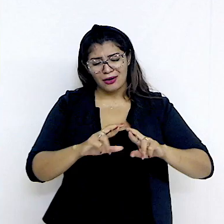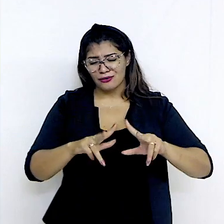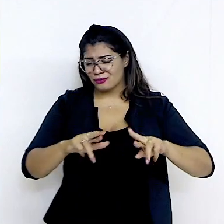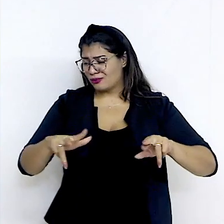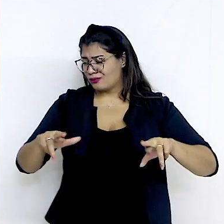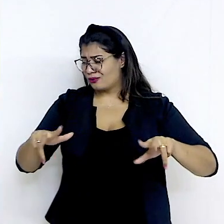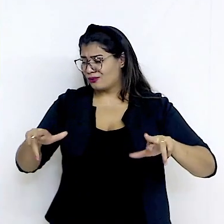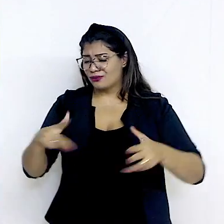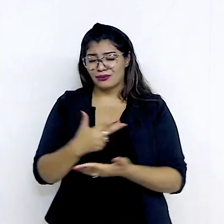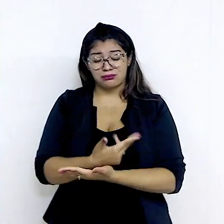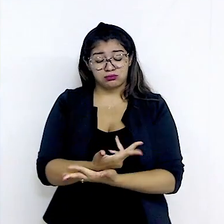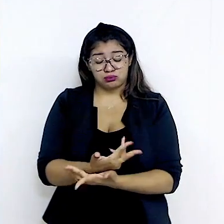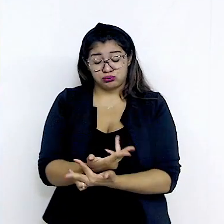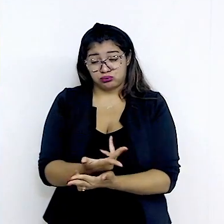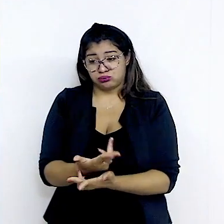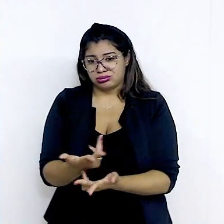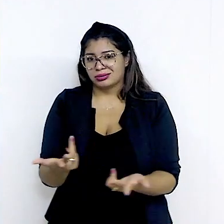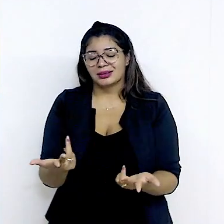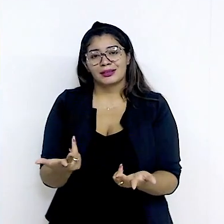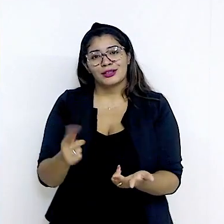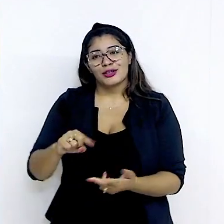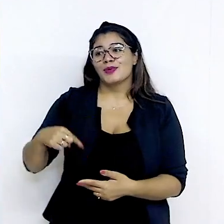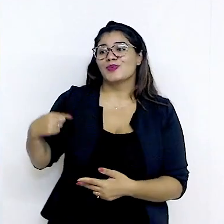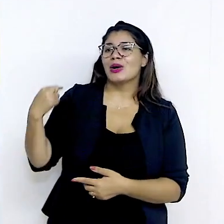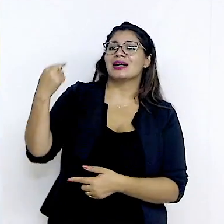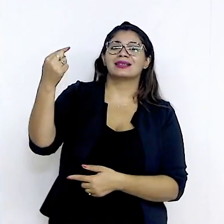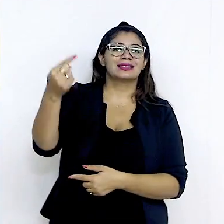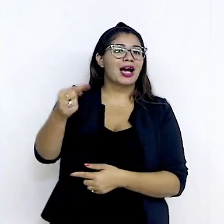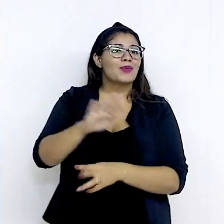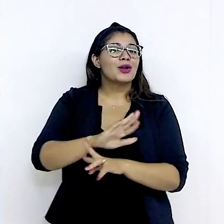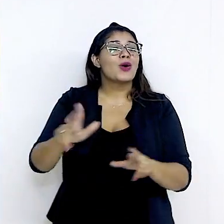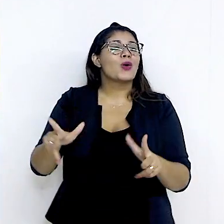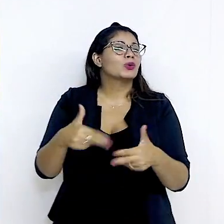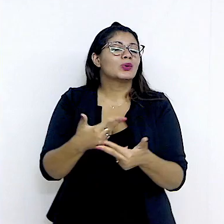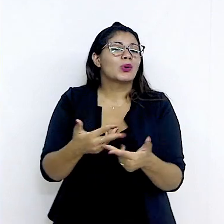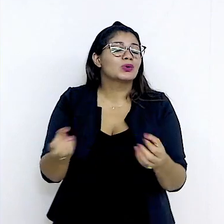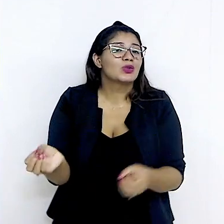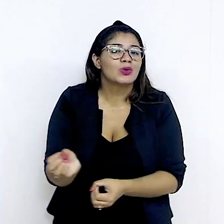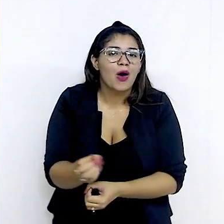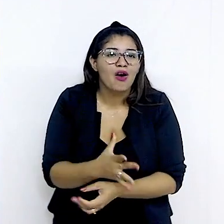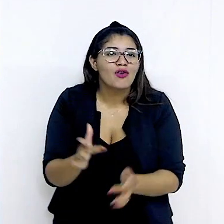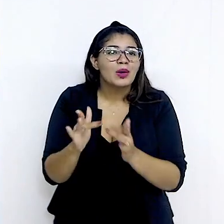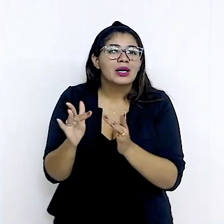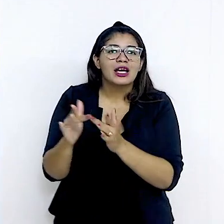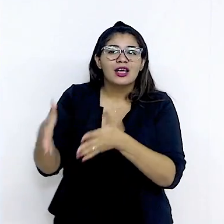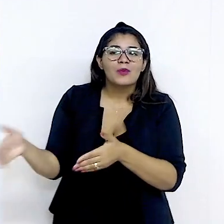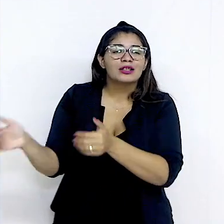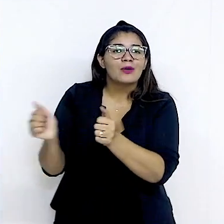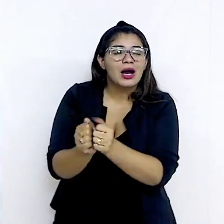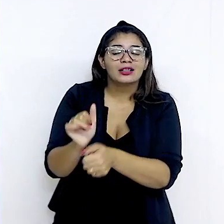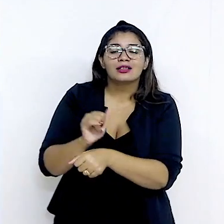a nossa pauta e a nossa relação e passá-la para um novo patamar compatível com o patamar de uma